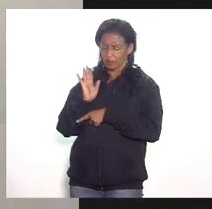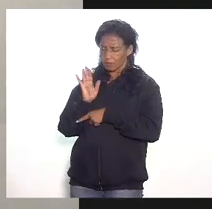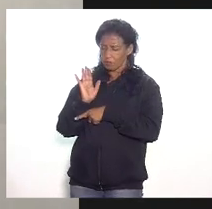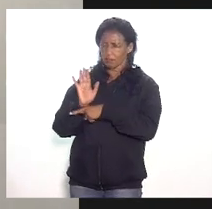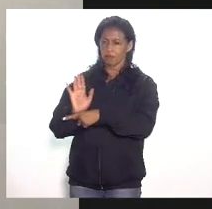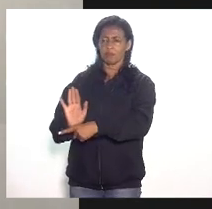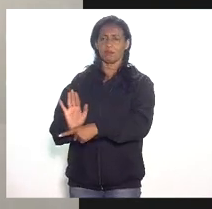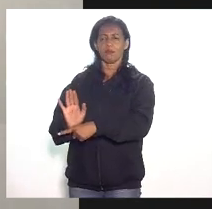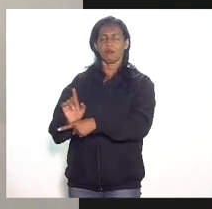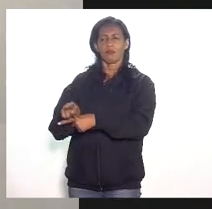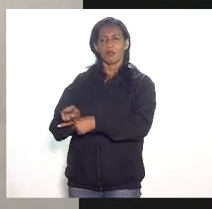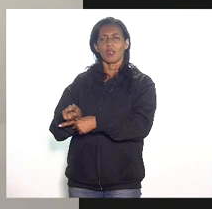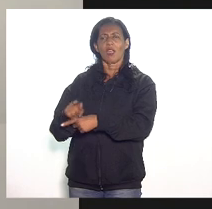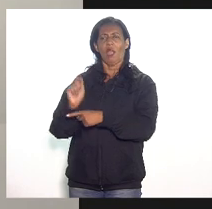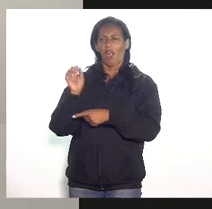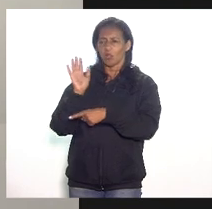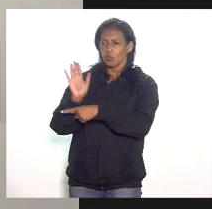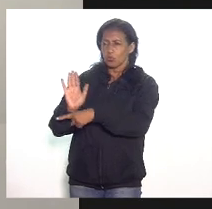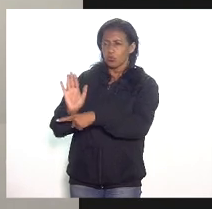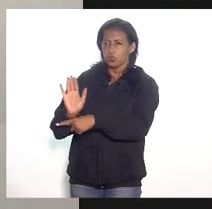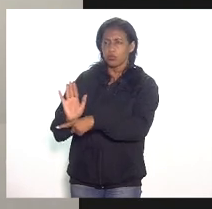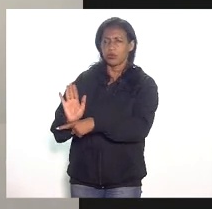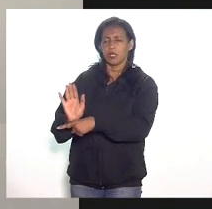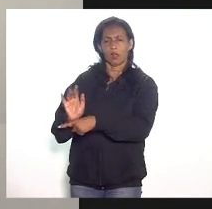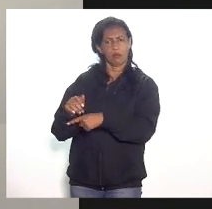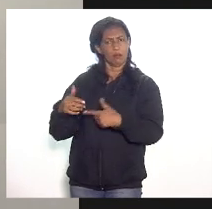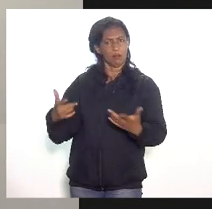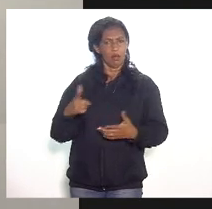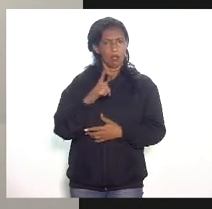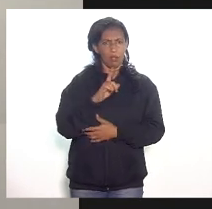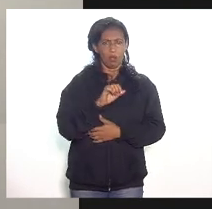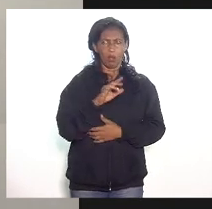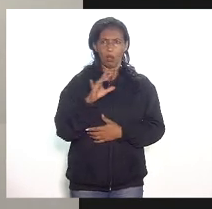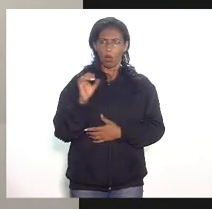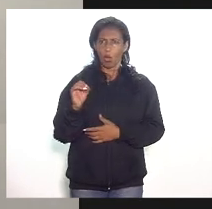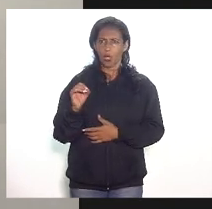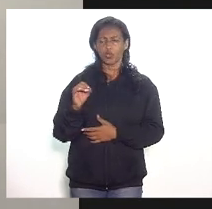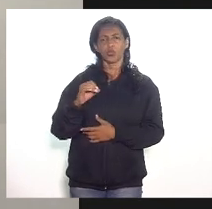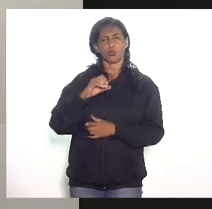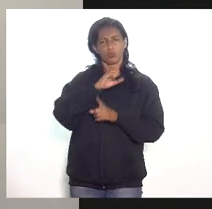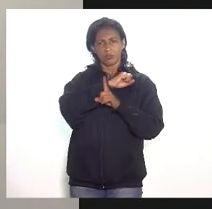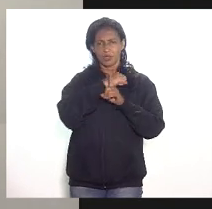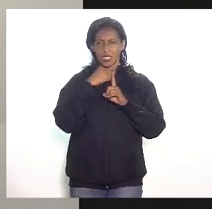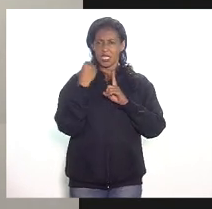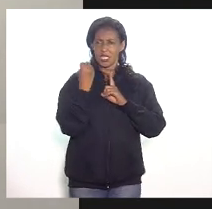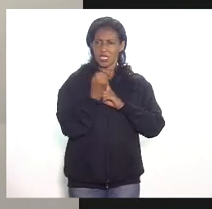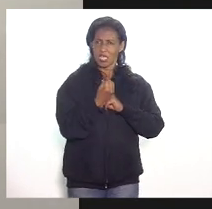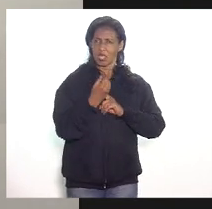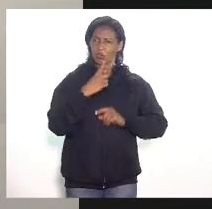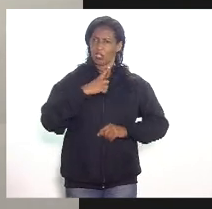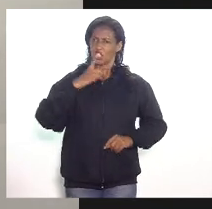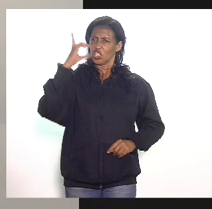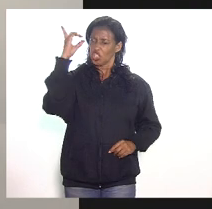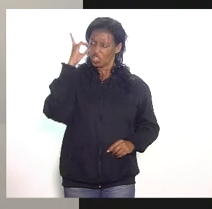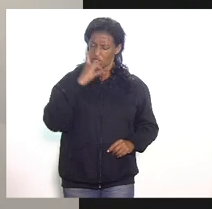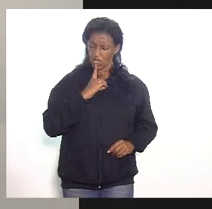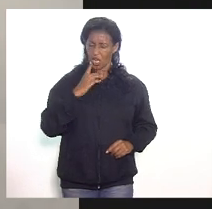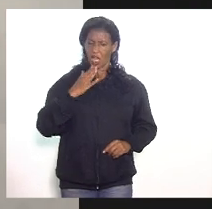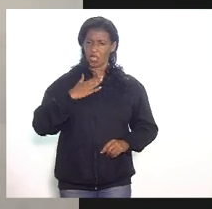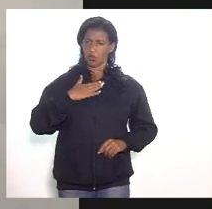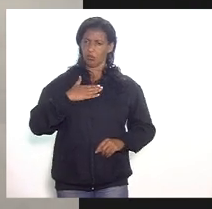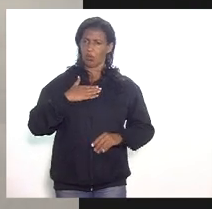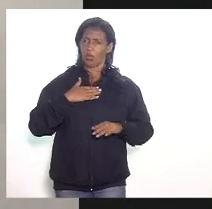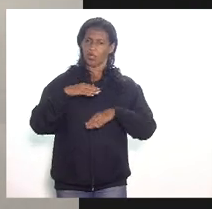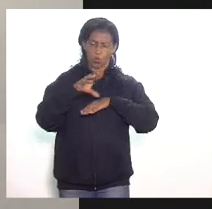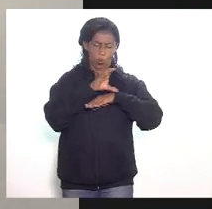uma gama de recursos cabe obviamente ao cidadão fazer uso do seu direito previsto no próprio